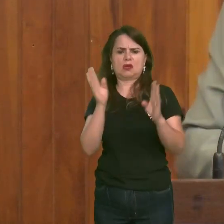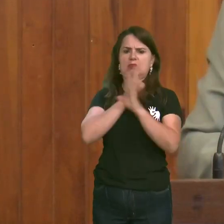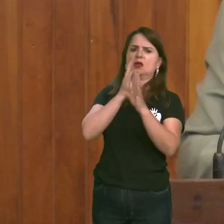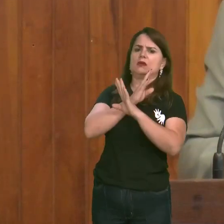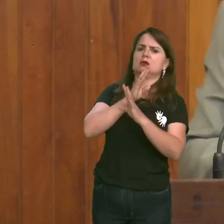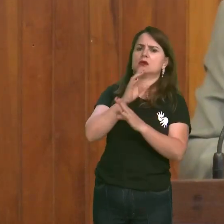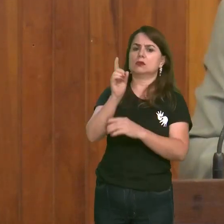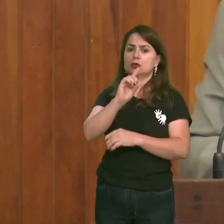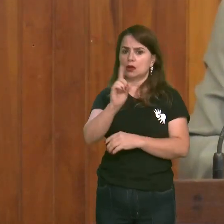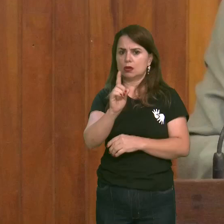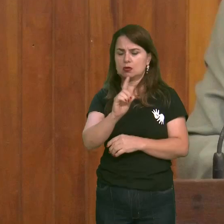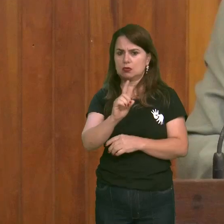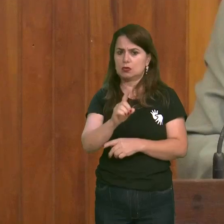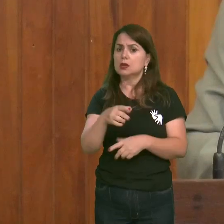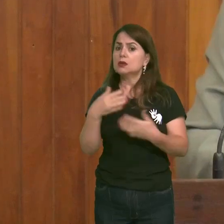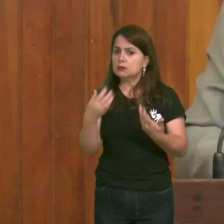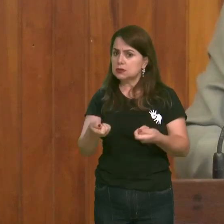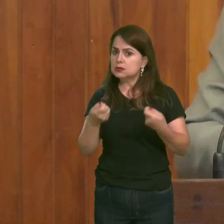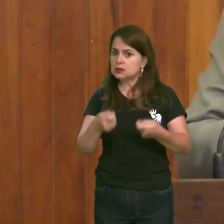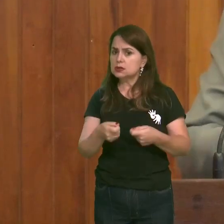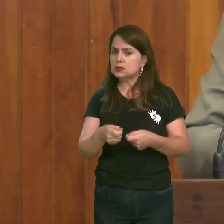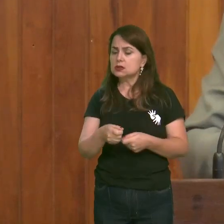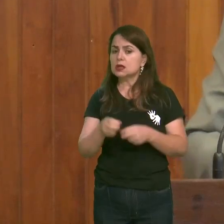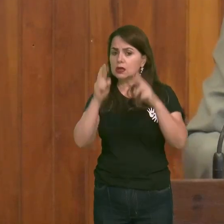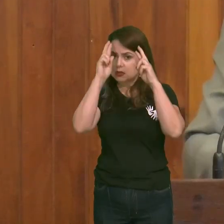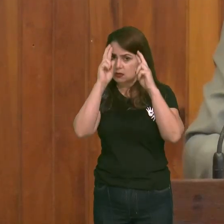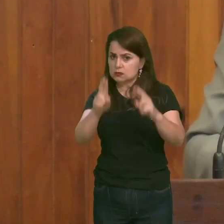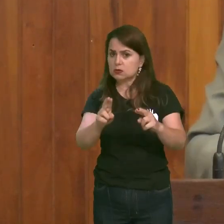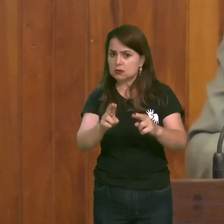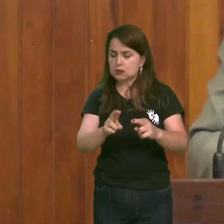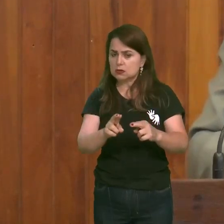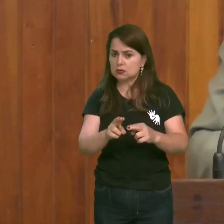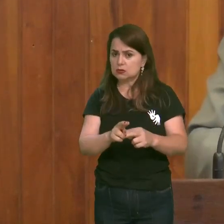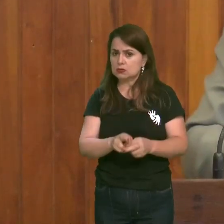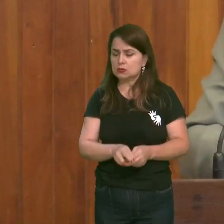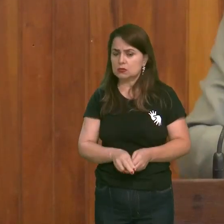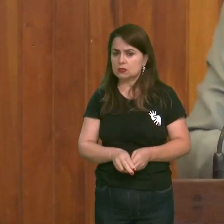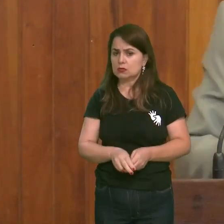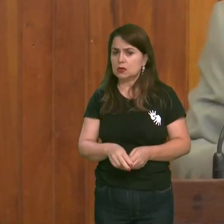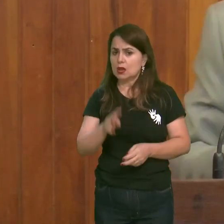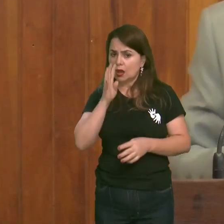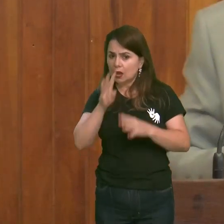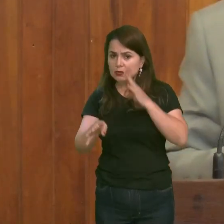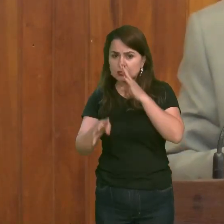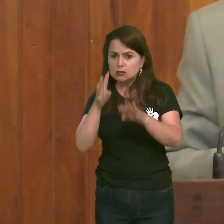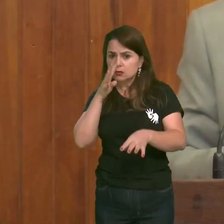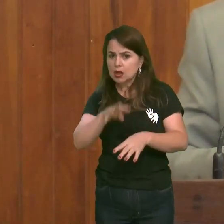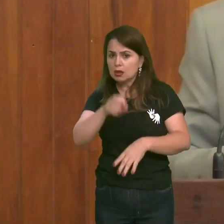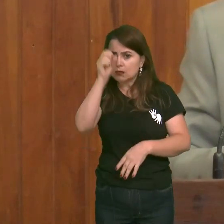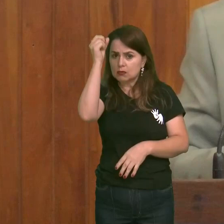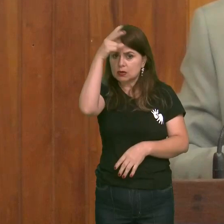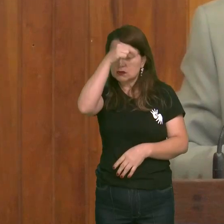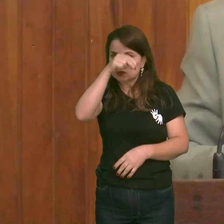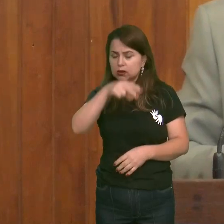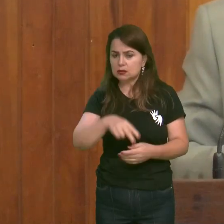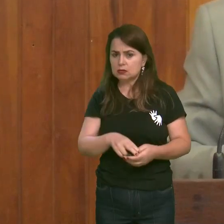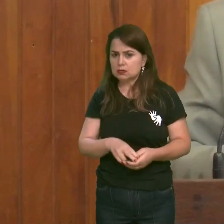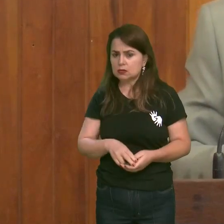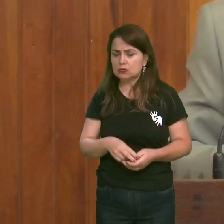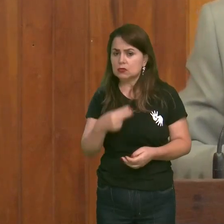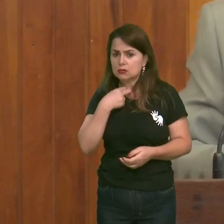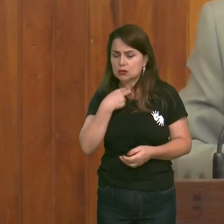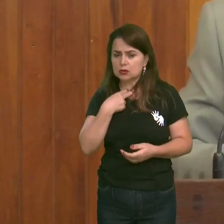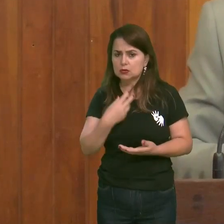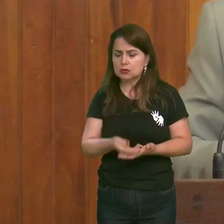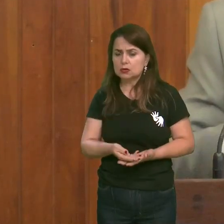acho que um pouquinho de respeito é bom quando se fala dessa forma Vou defender o chefe de